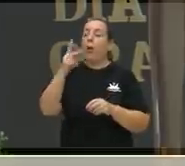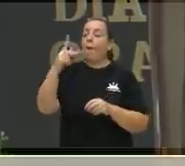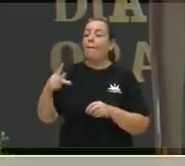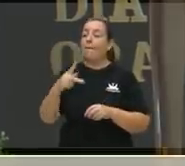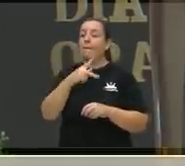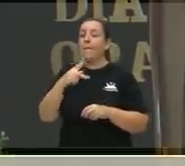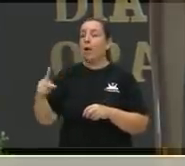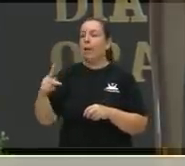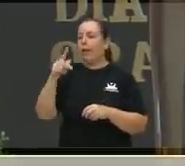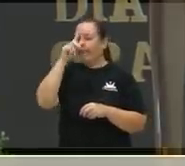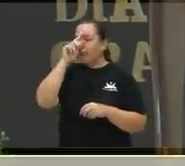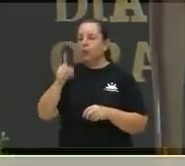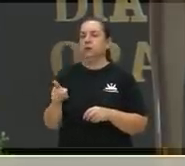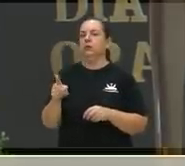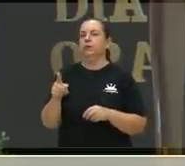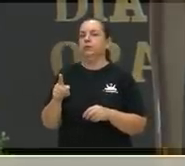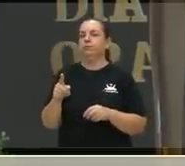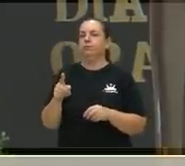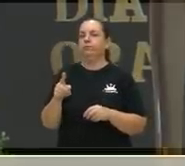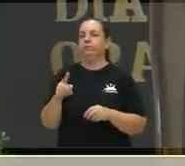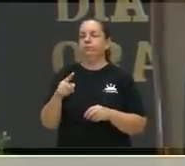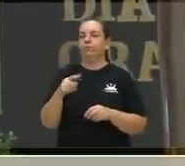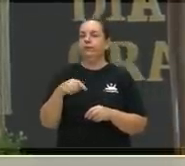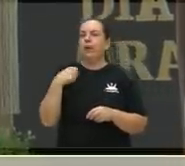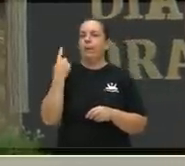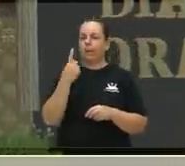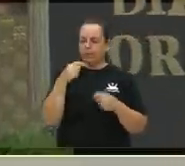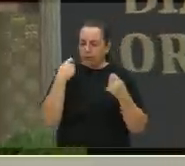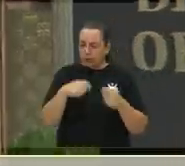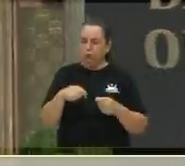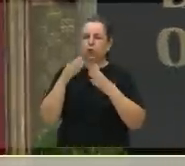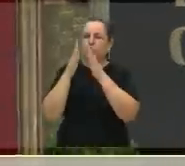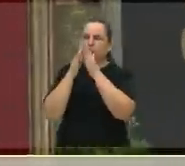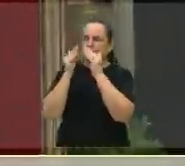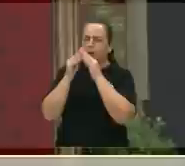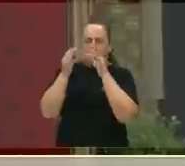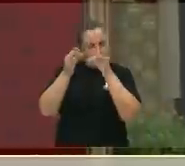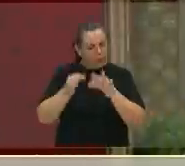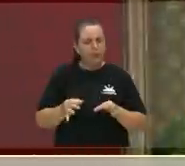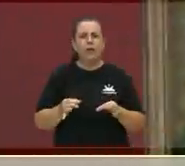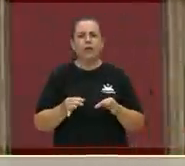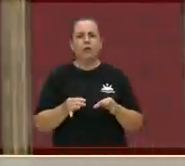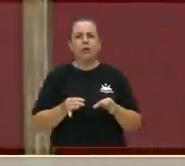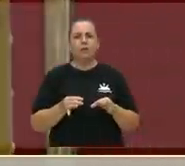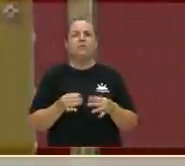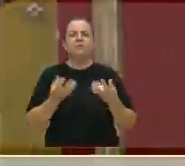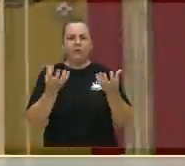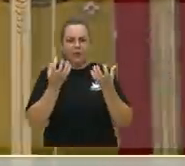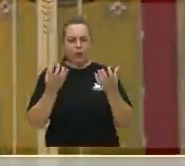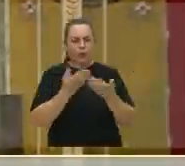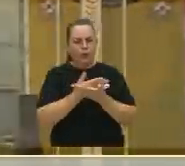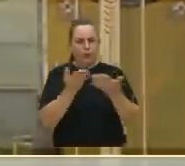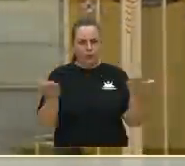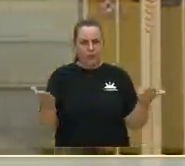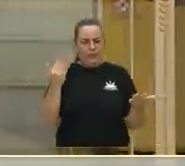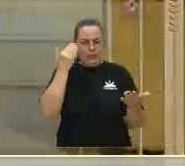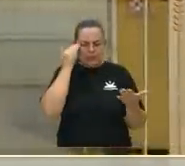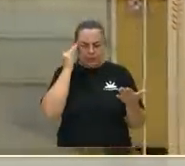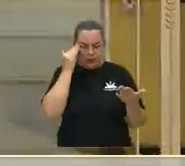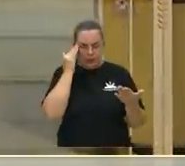contrição perfeita o retorno esse tema e quero que você mergulhe